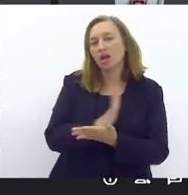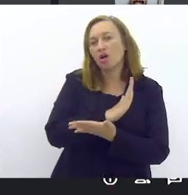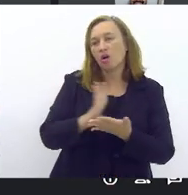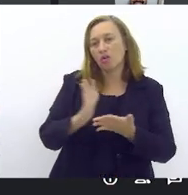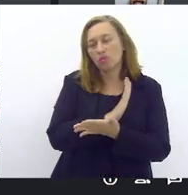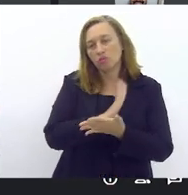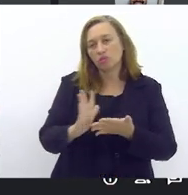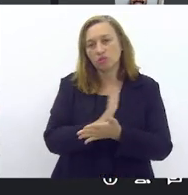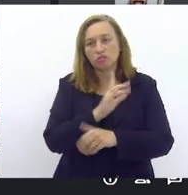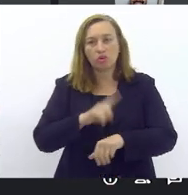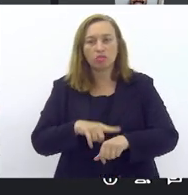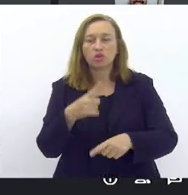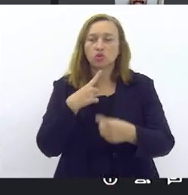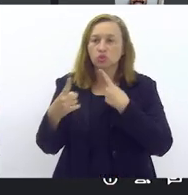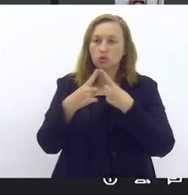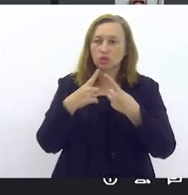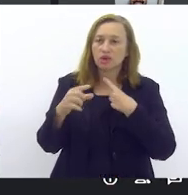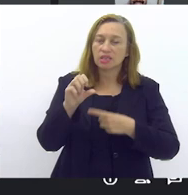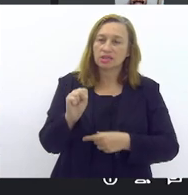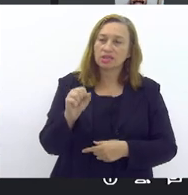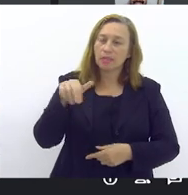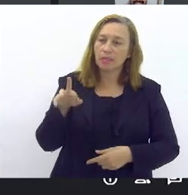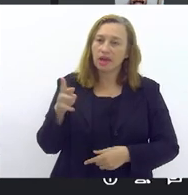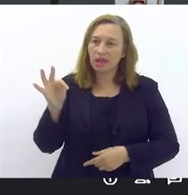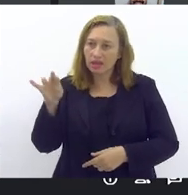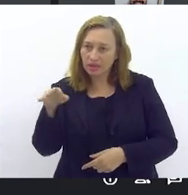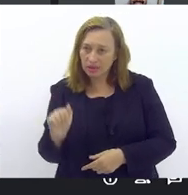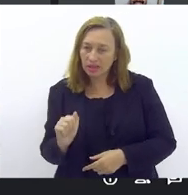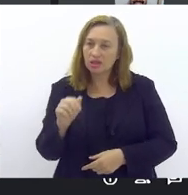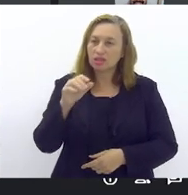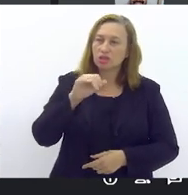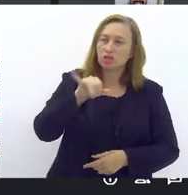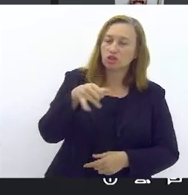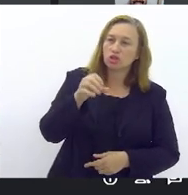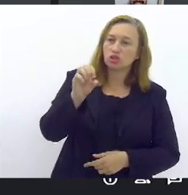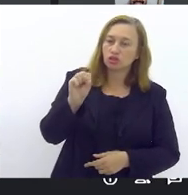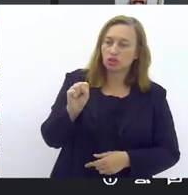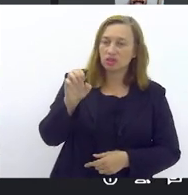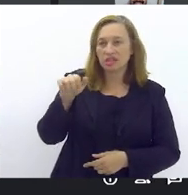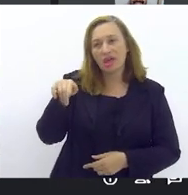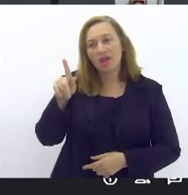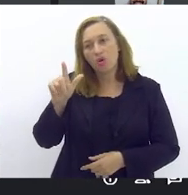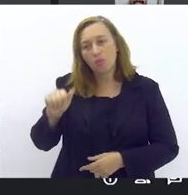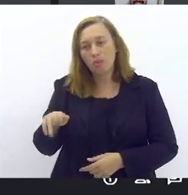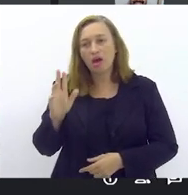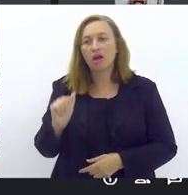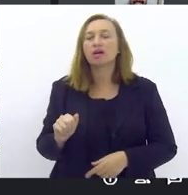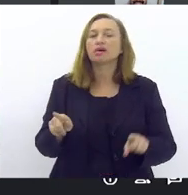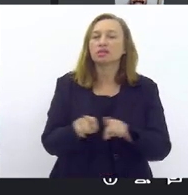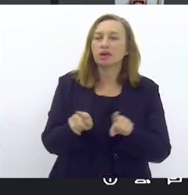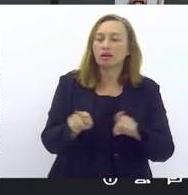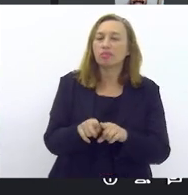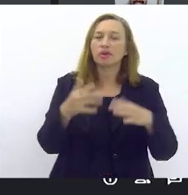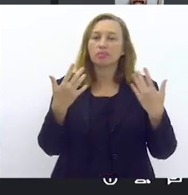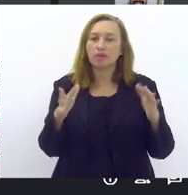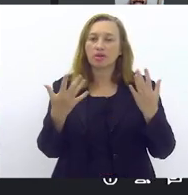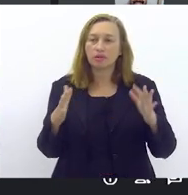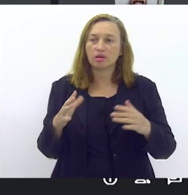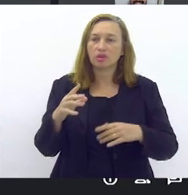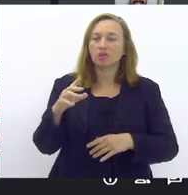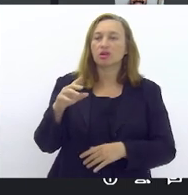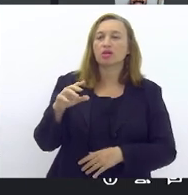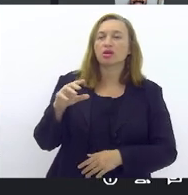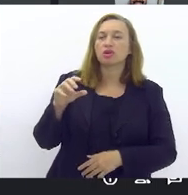em debates, a Samanta, a Joselma, a Claudilene. Quero cumprimentar também o doutor José Eduardo, não sei se